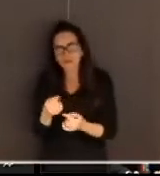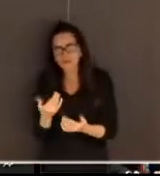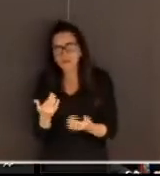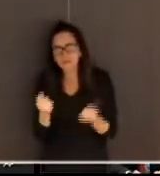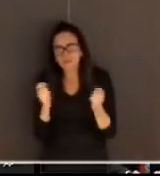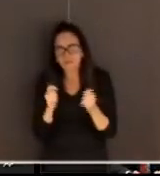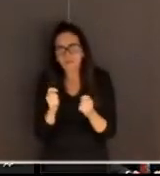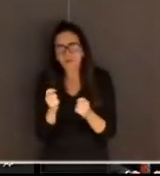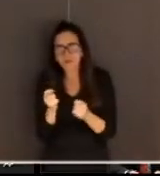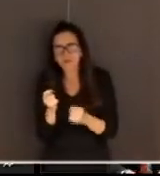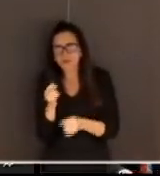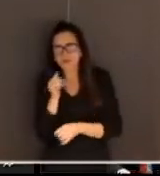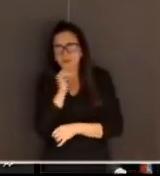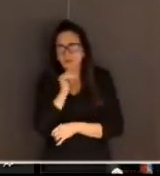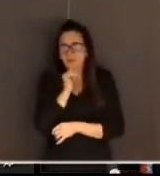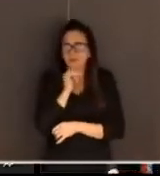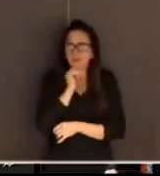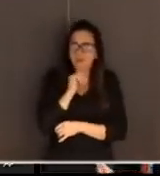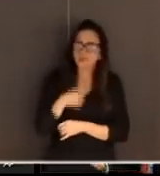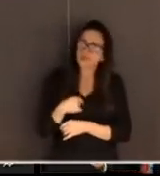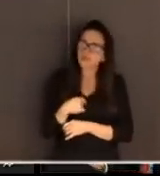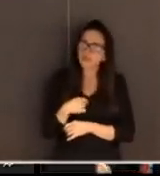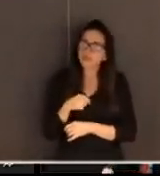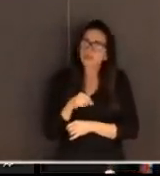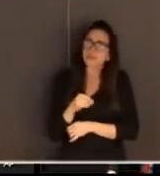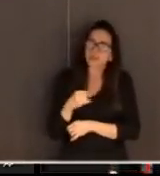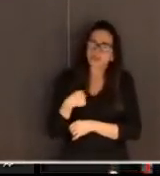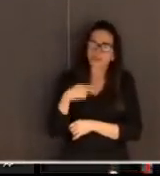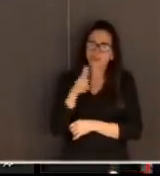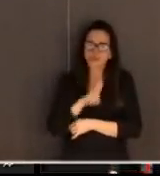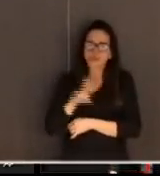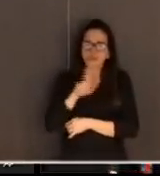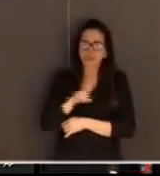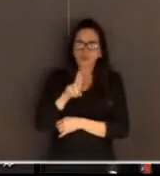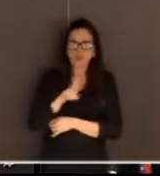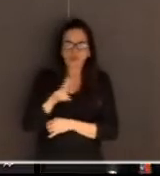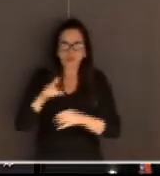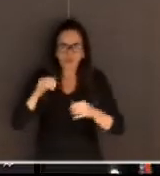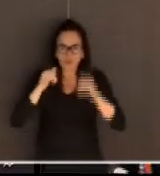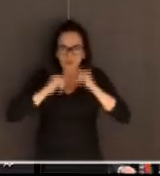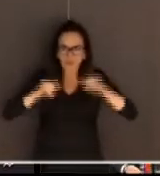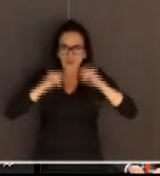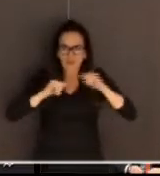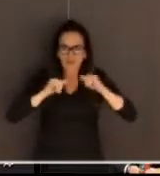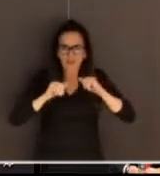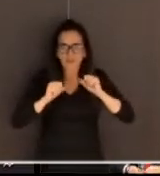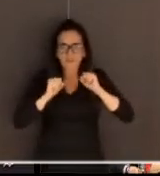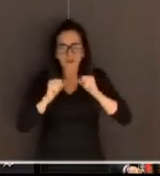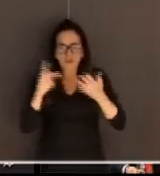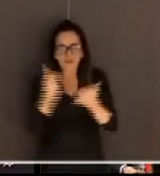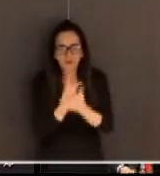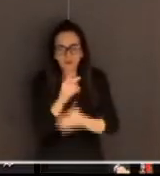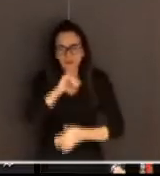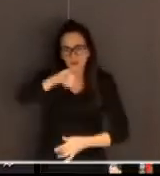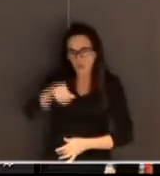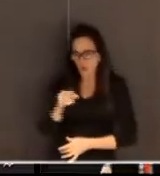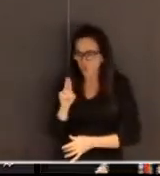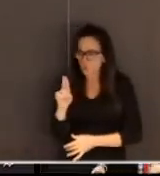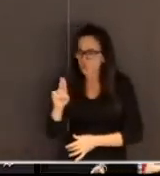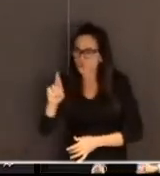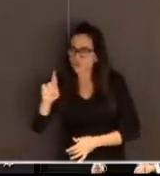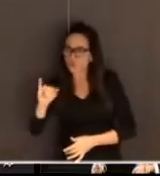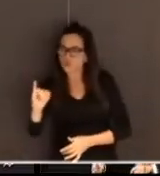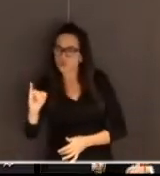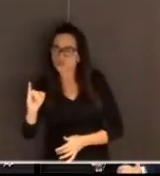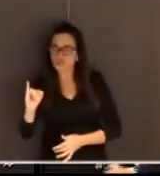eu inserir essa informação pode levar o jurado a uma decisão equivocada. O que fez